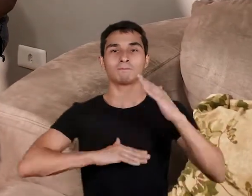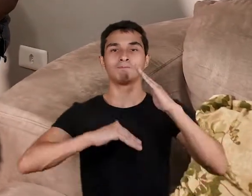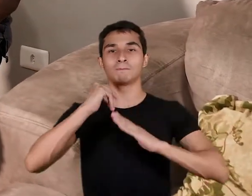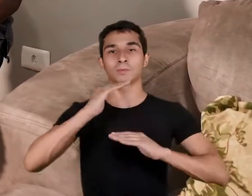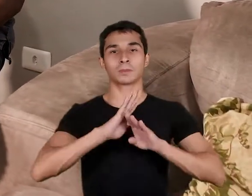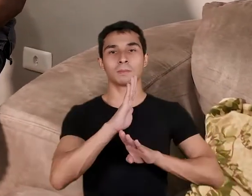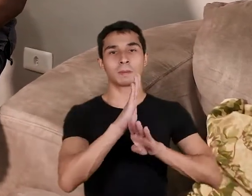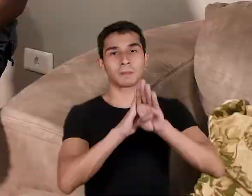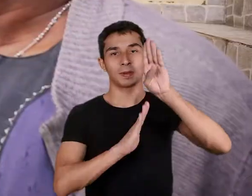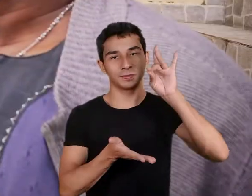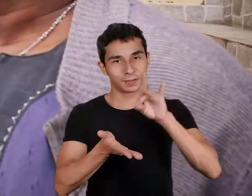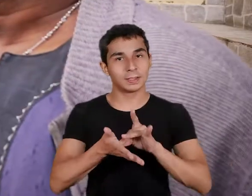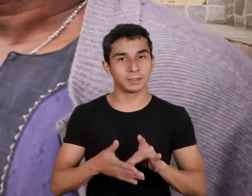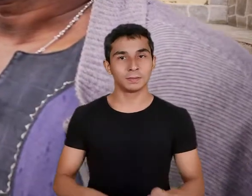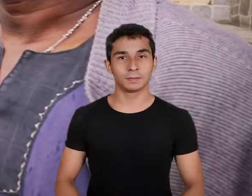profissionalizando mesmo, de verdade.